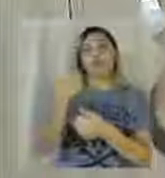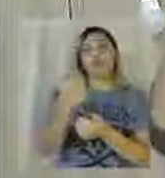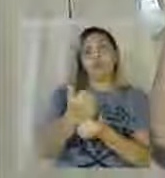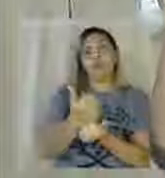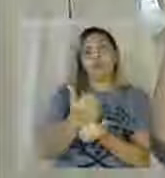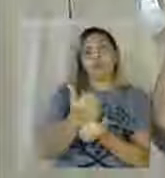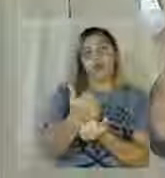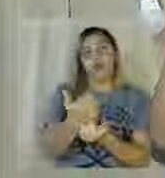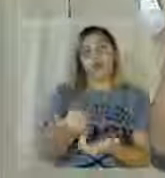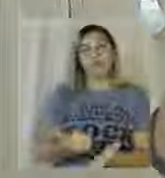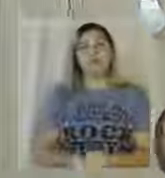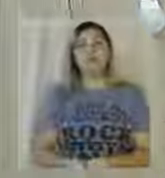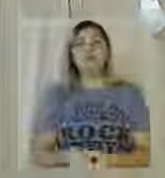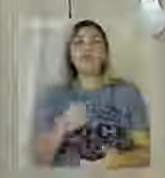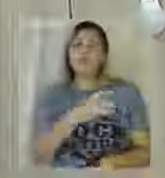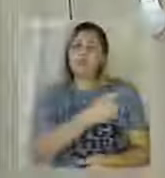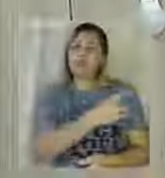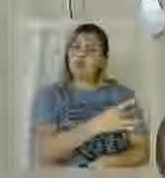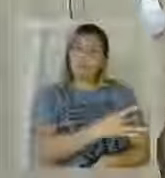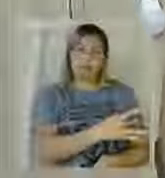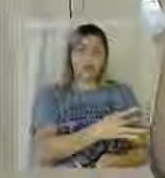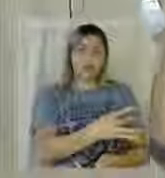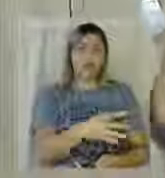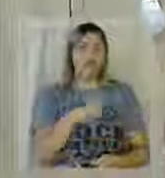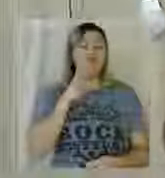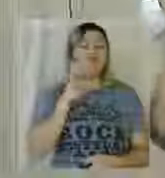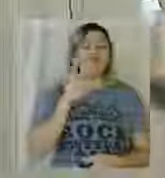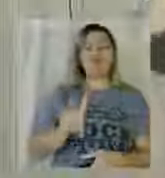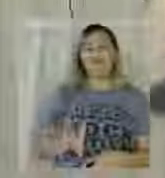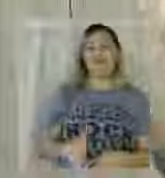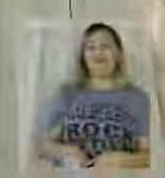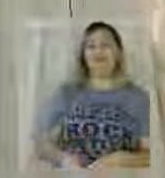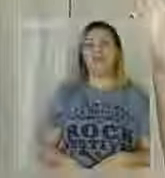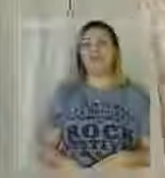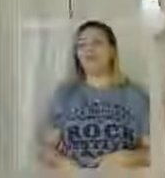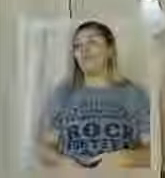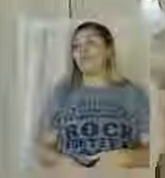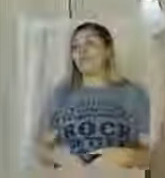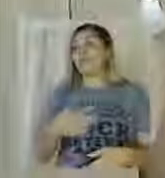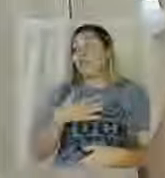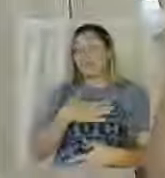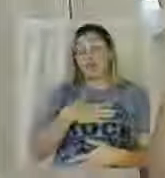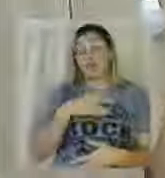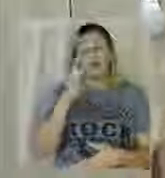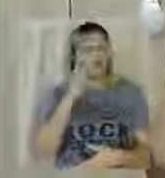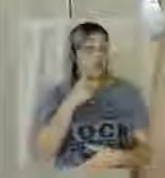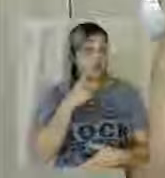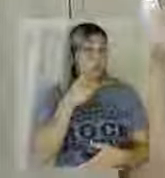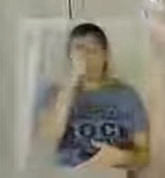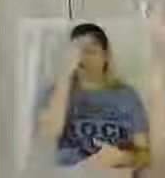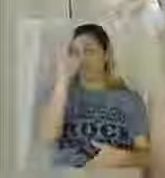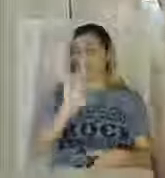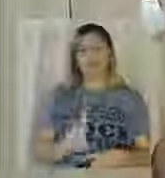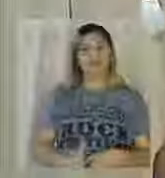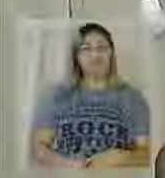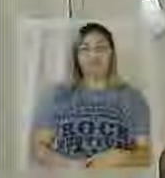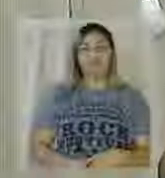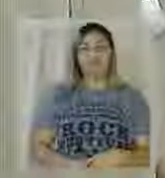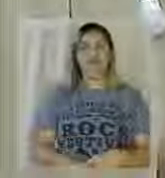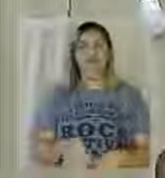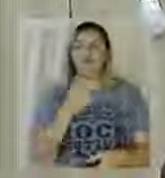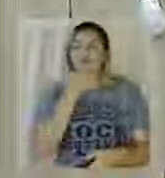viu? Não achava muito legal, não. Para mim, como surda, não é fácil.